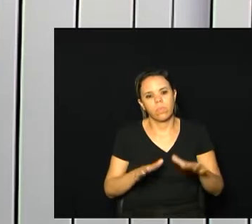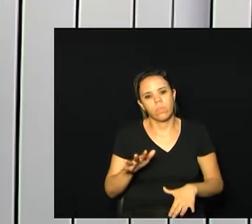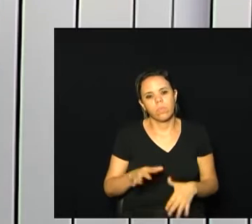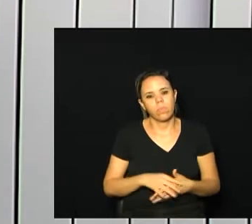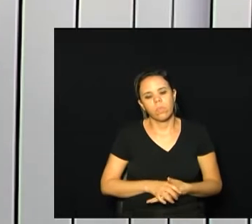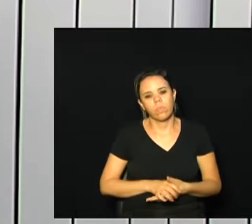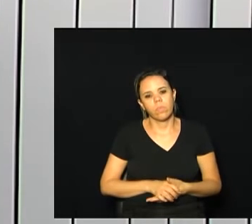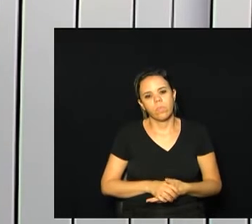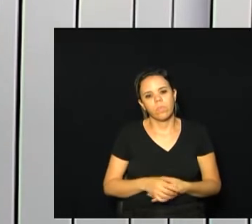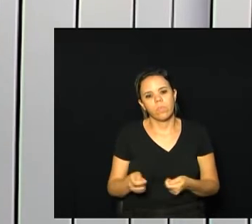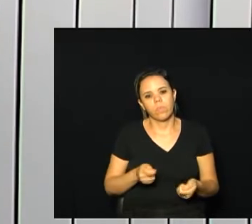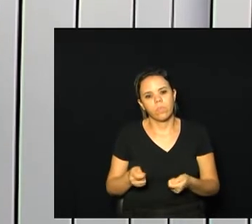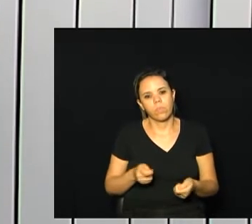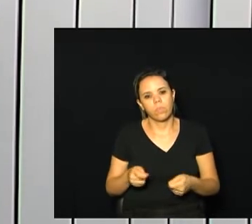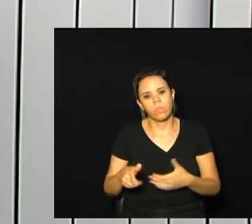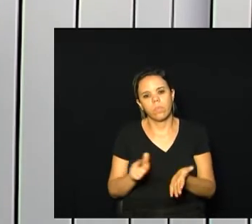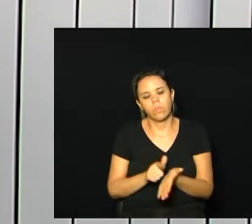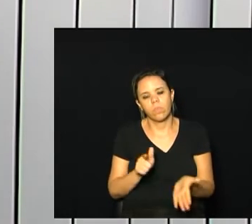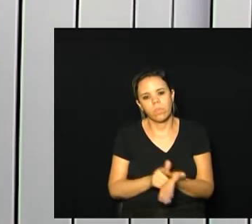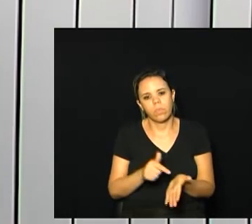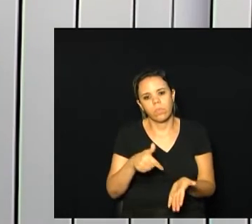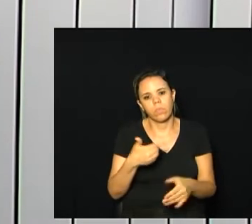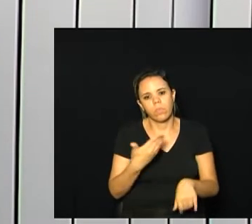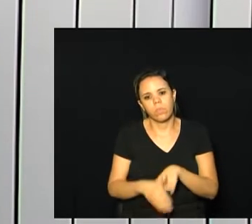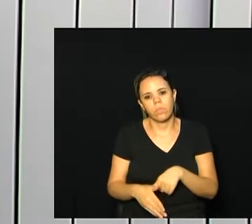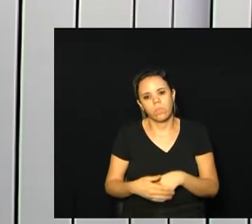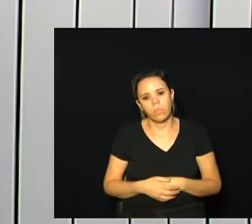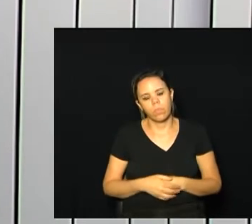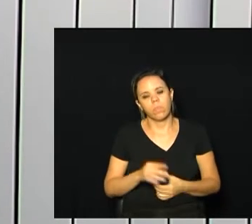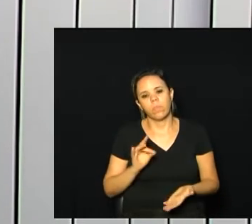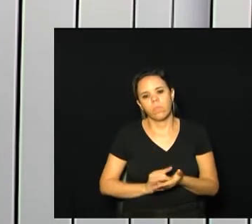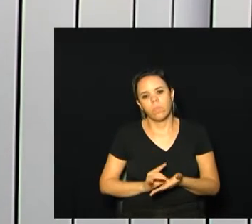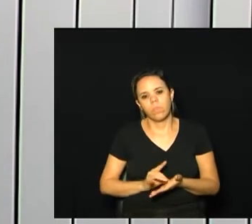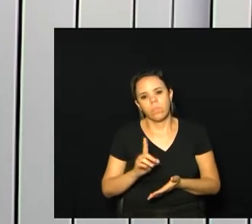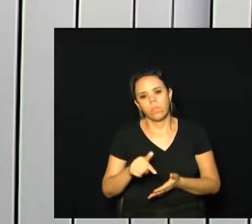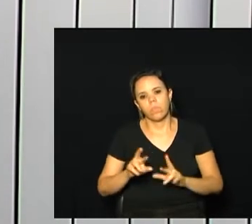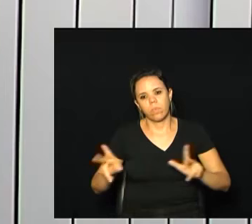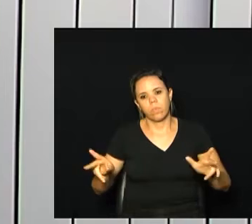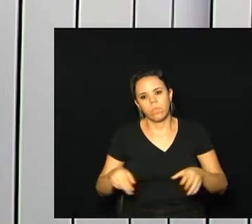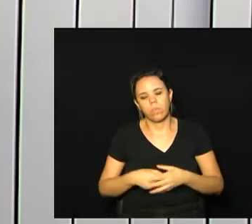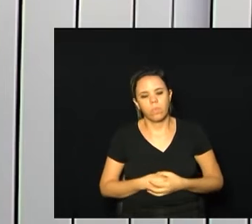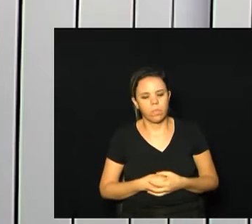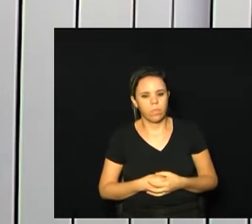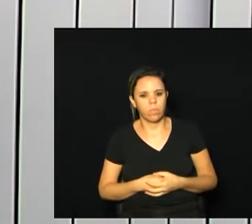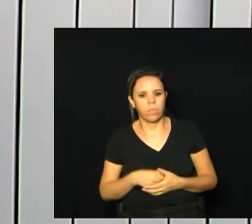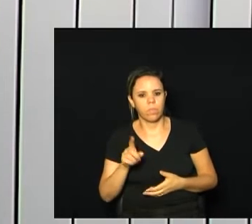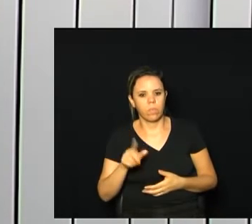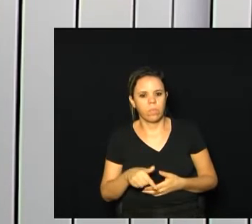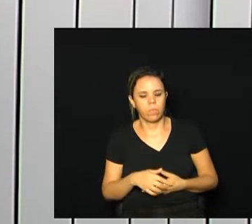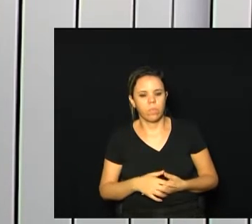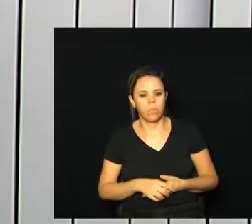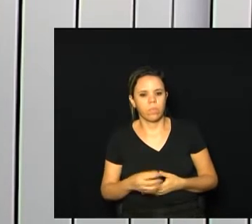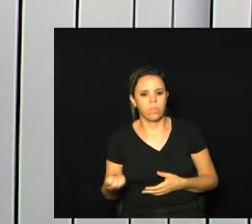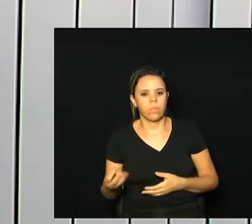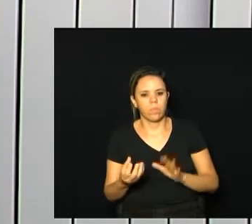elas ficam presas no papel, que na prática a realidade ela é diferente. Com este